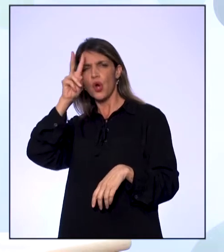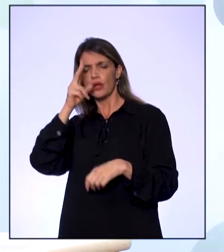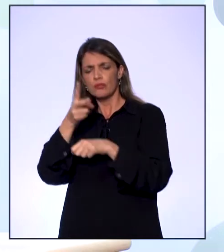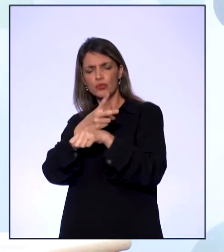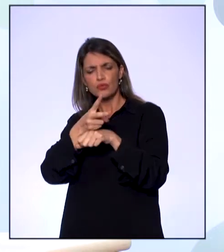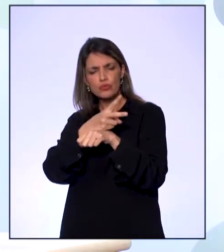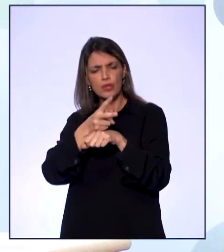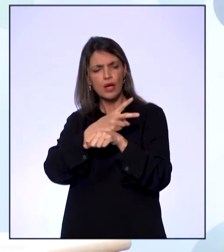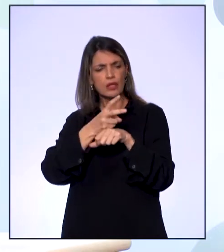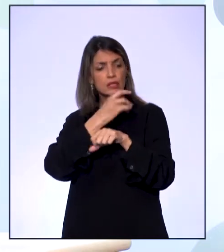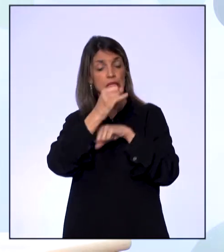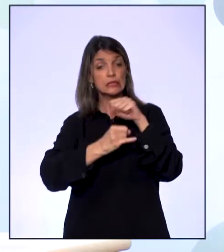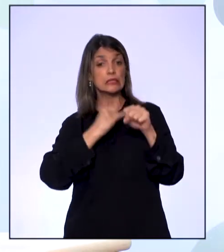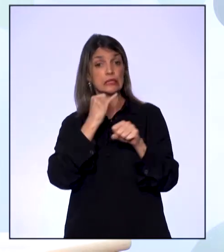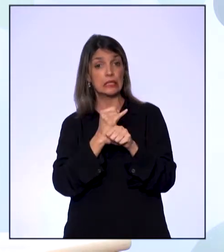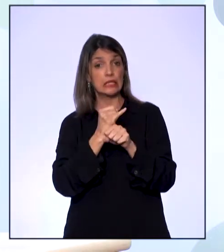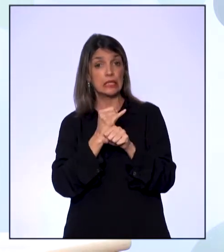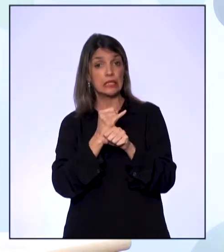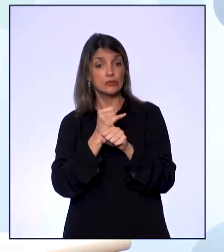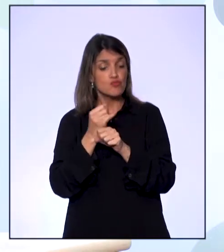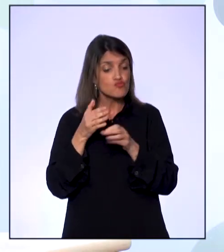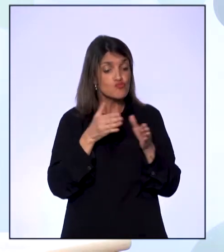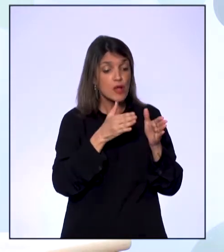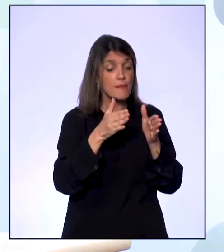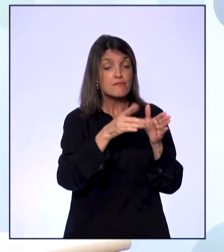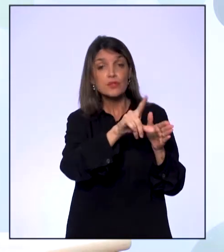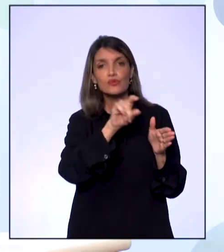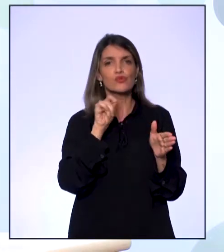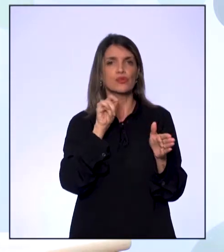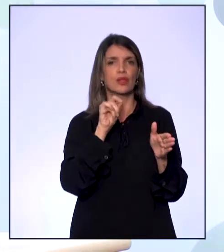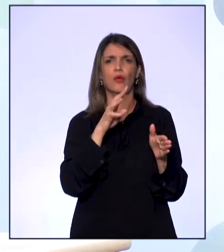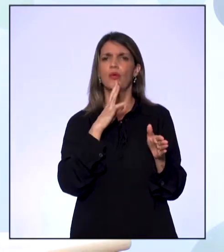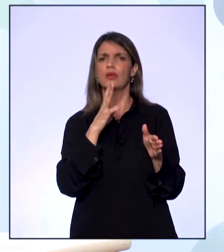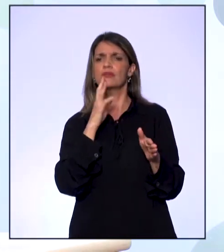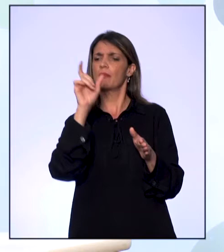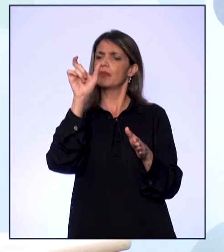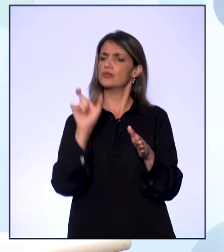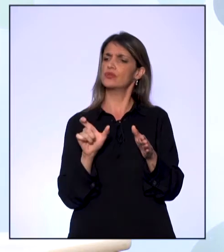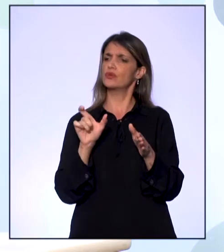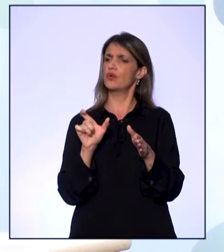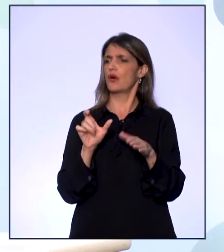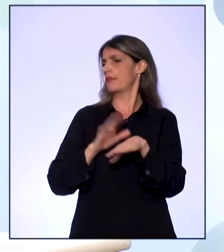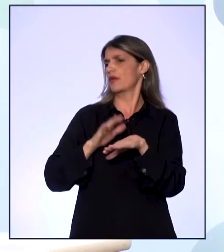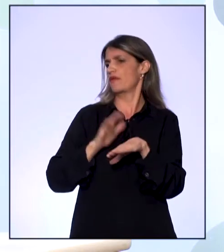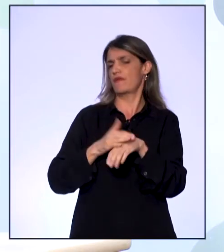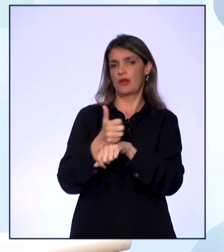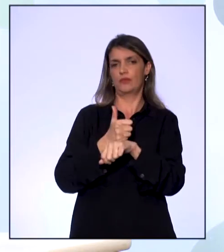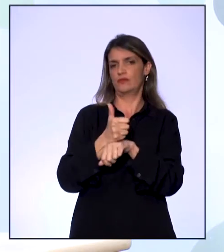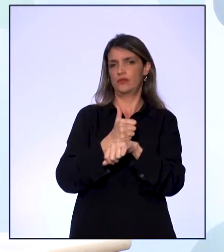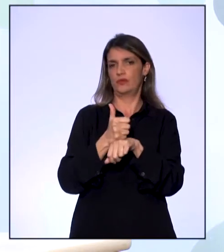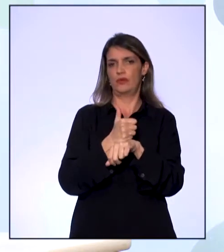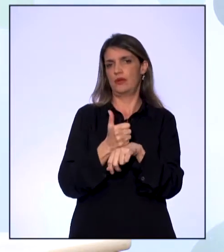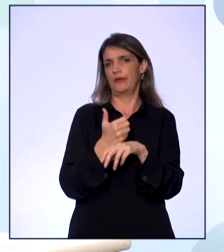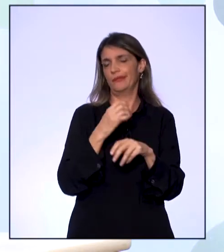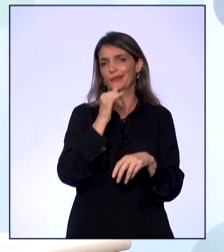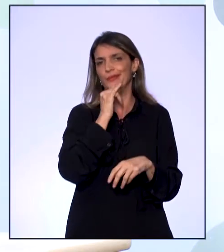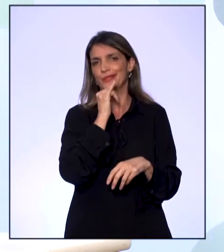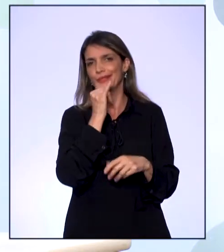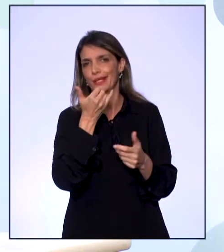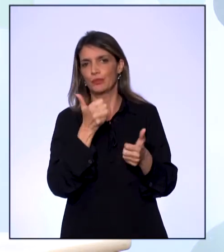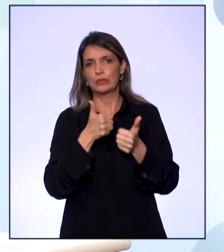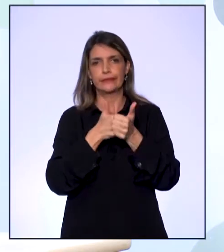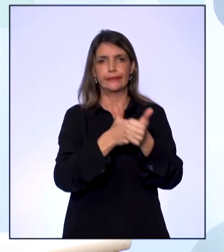da internet. É justamente conhecer a pessoa por aquilo que faz. Às vezes a gente até faz, né? Por exemplo, as meninas falaram de